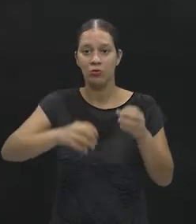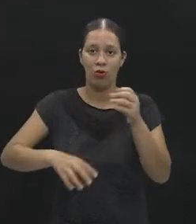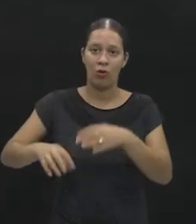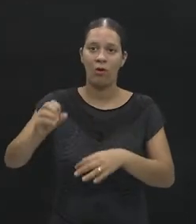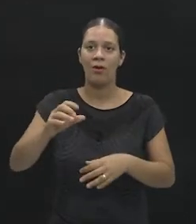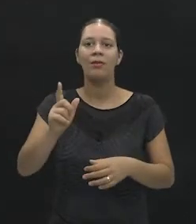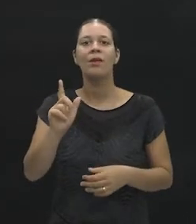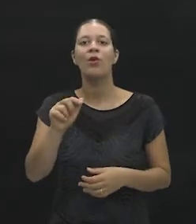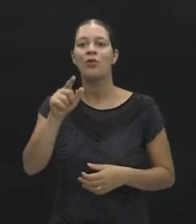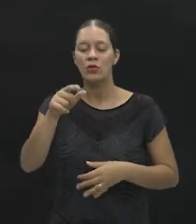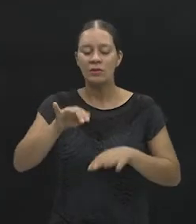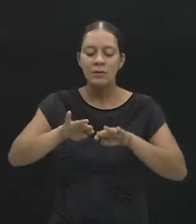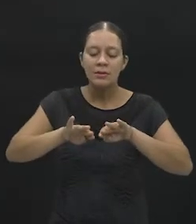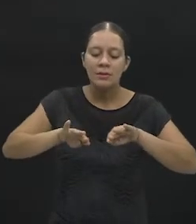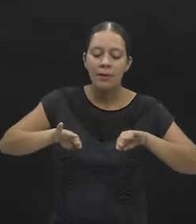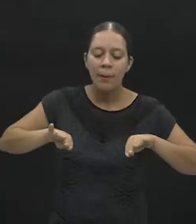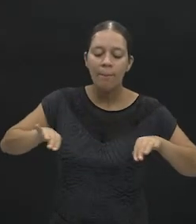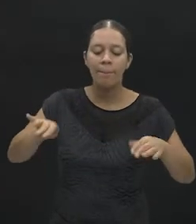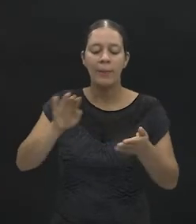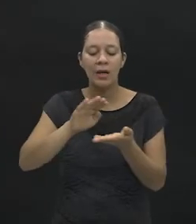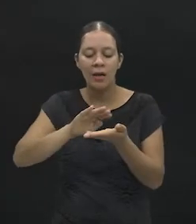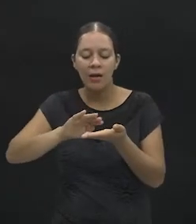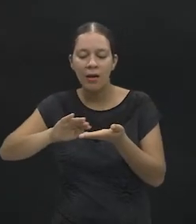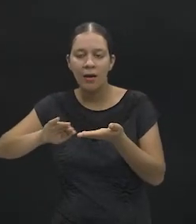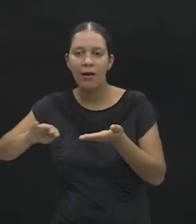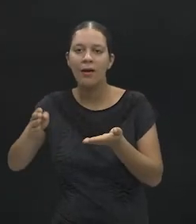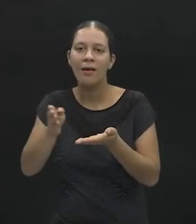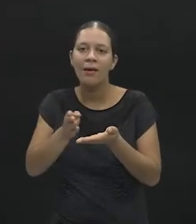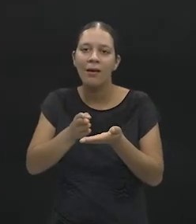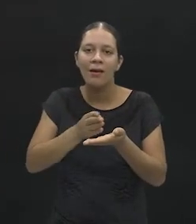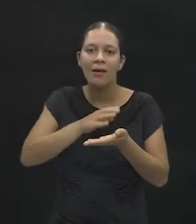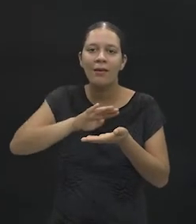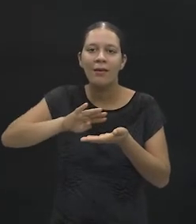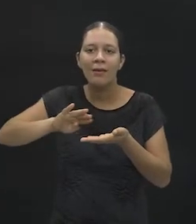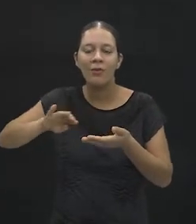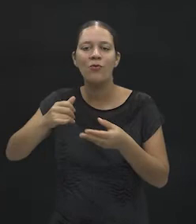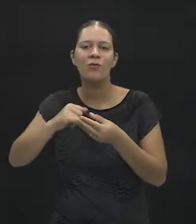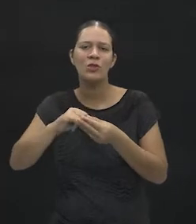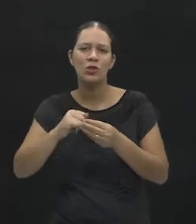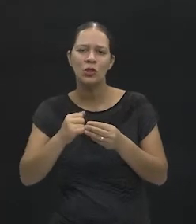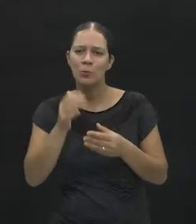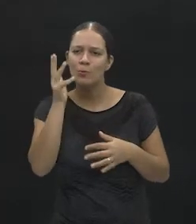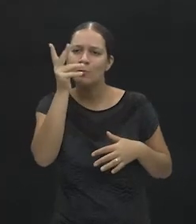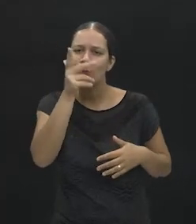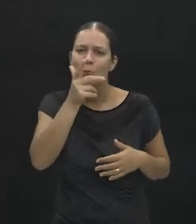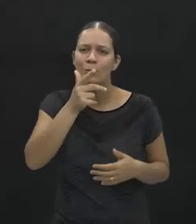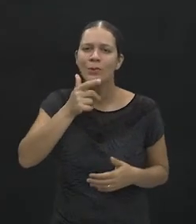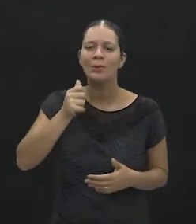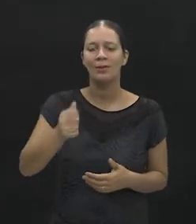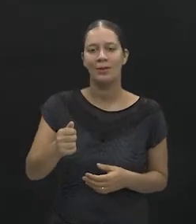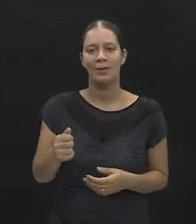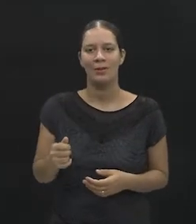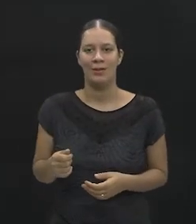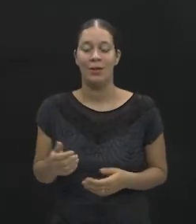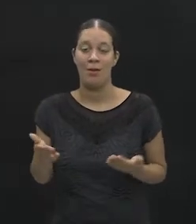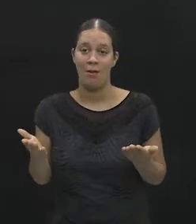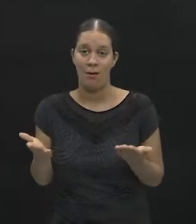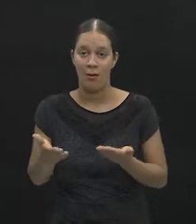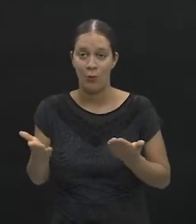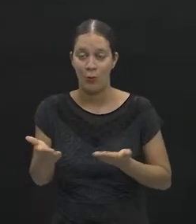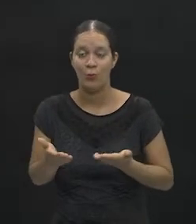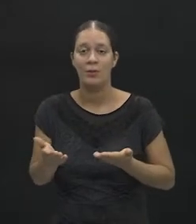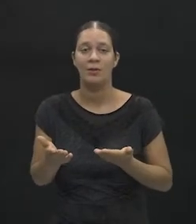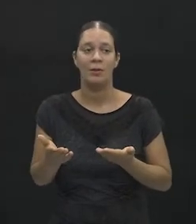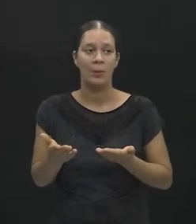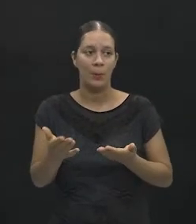você escolhe, você cata separando os grãos bonitos dos grãos feios. Tranquilo? Bem, vou falar